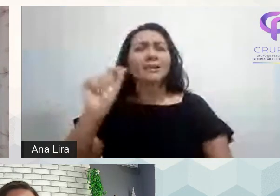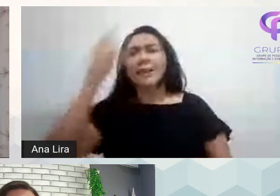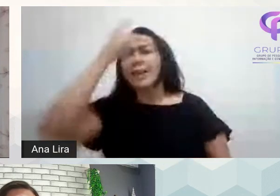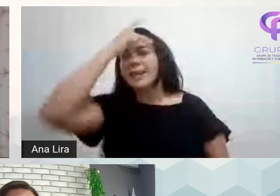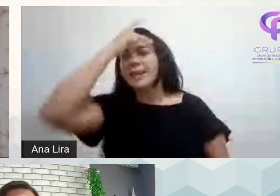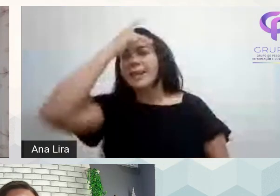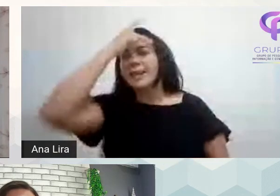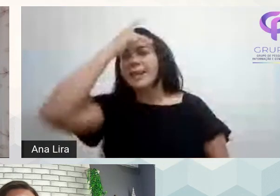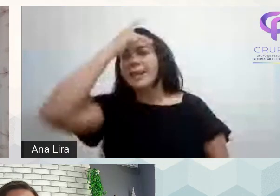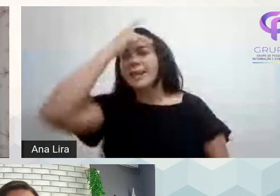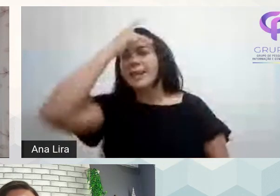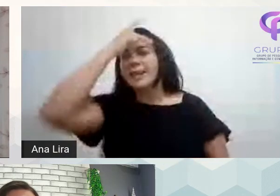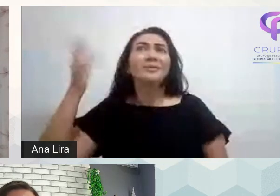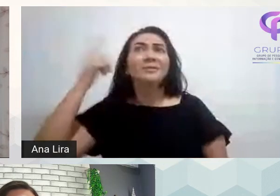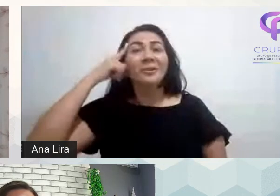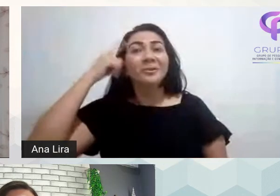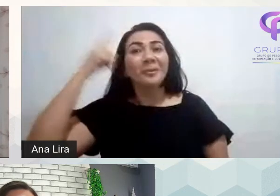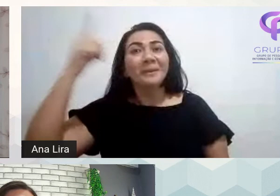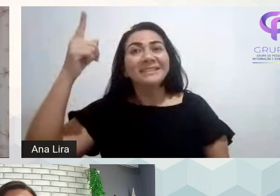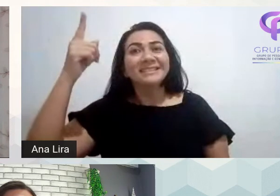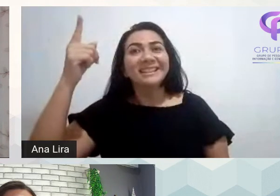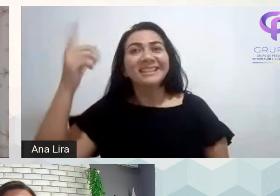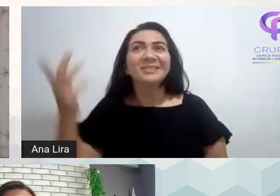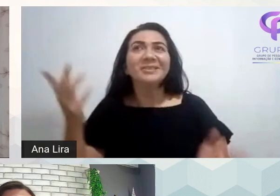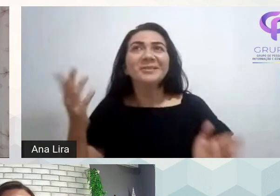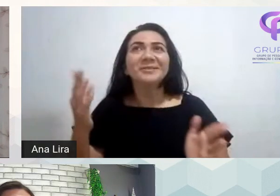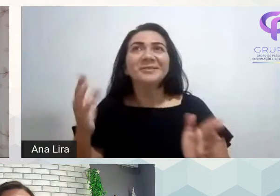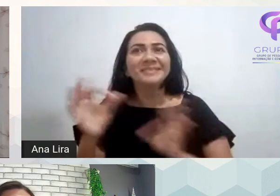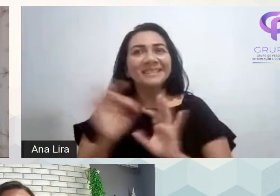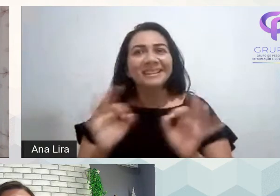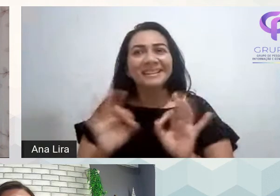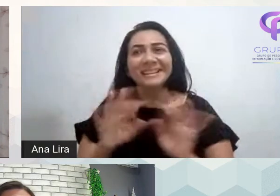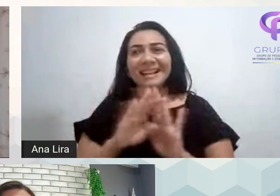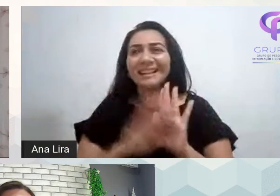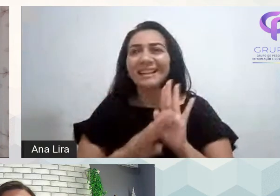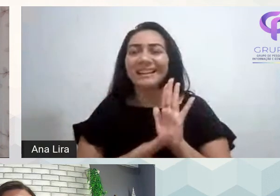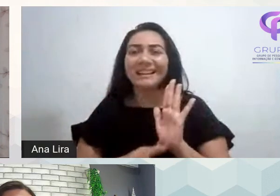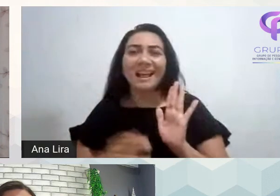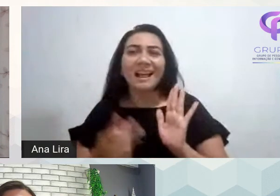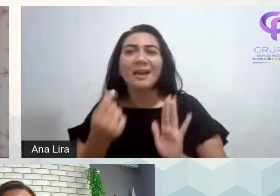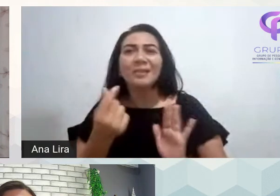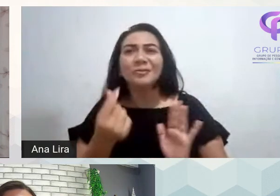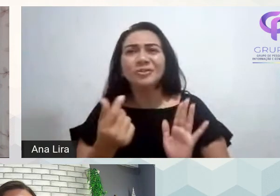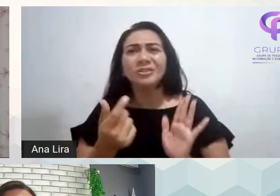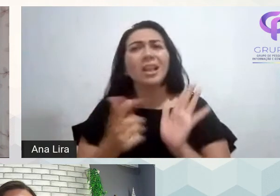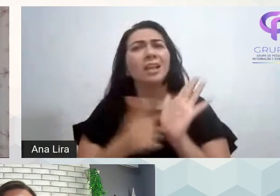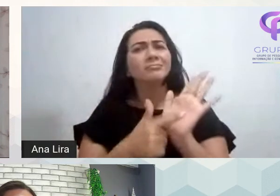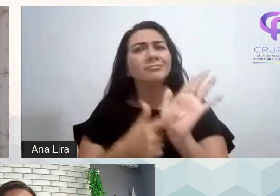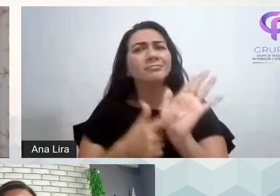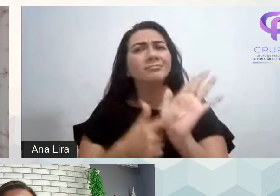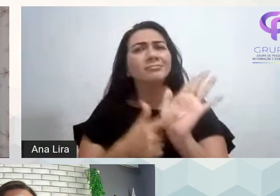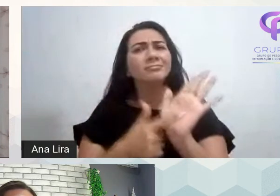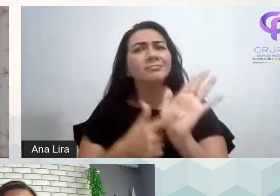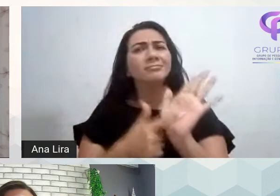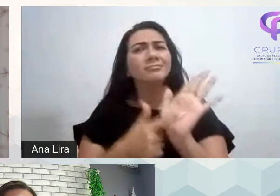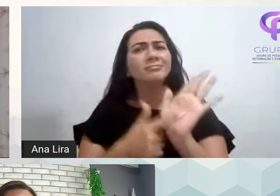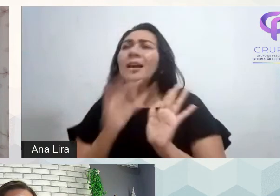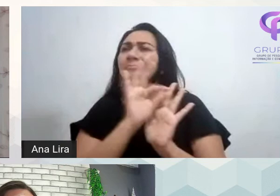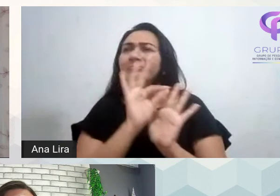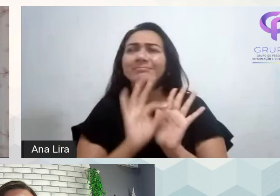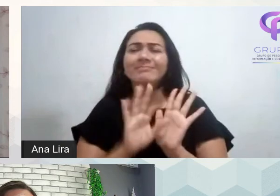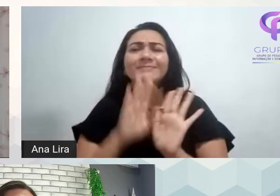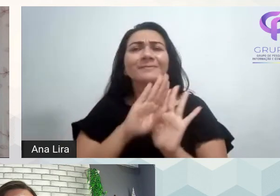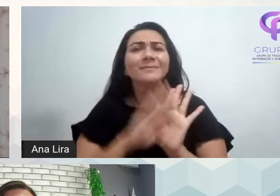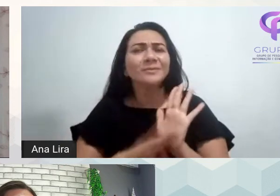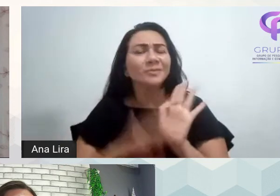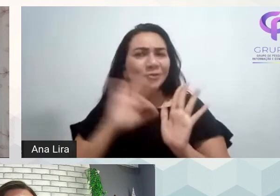para vocês terem noção. Eu penso muito nisso. Quando eu escrevo o projeto, eu já estou pensando na prestação de contas, né? E eu acho que